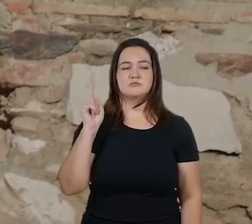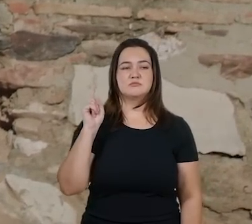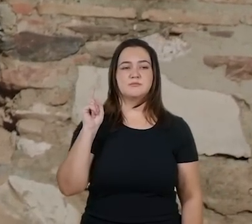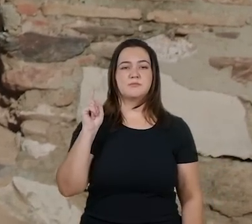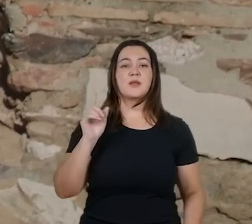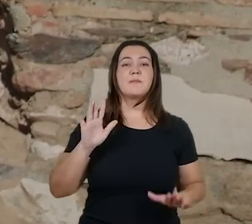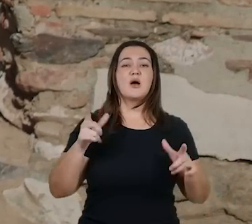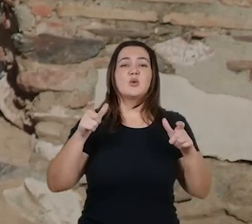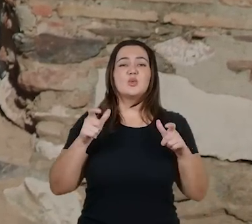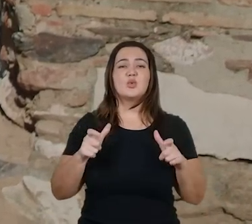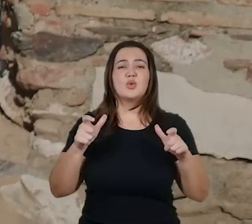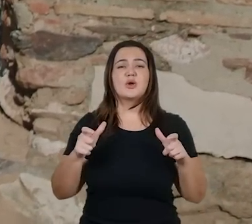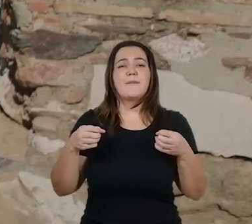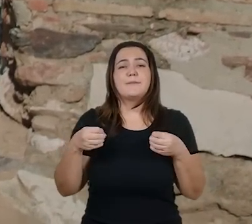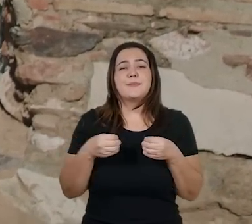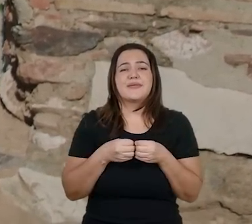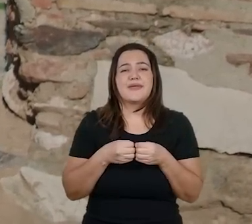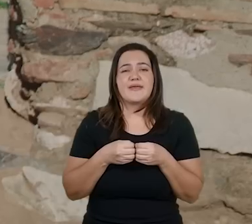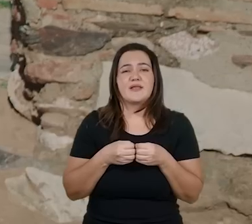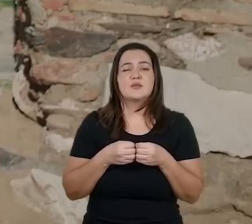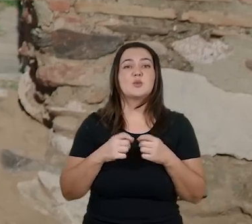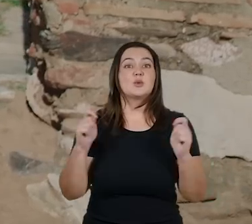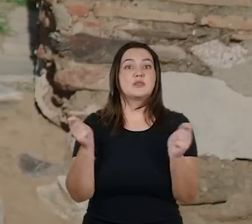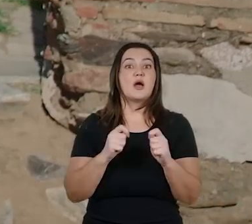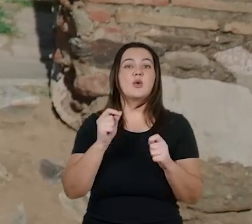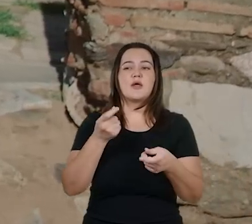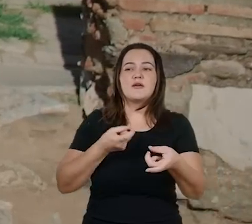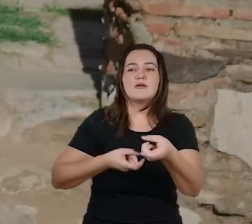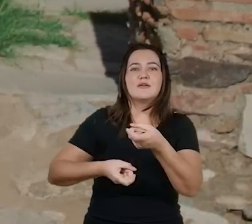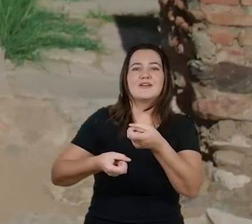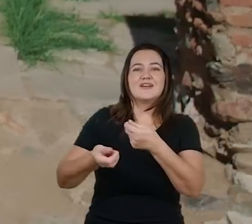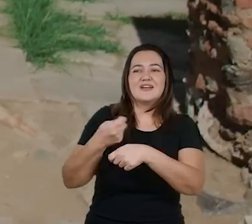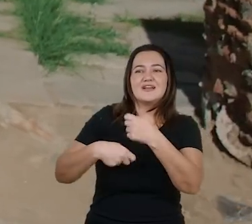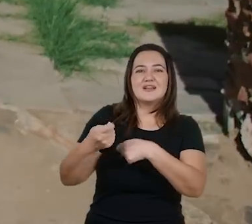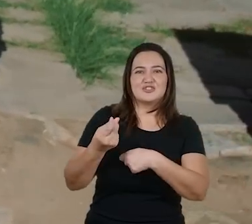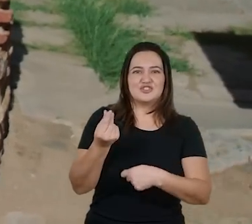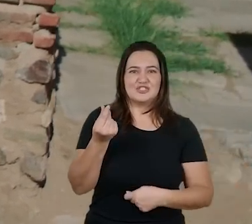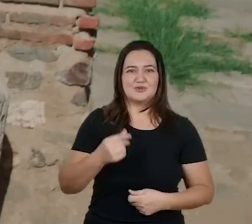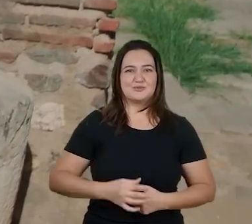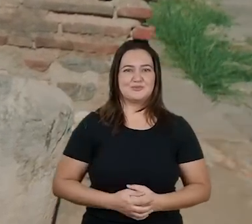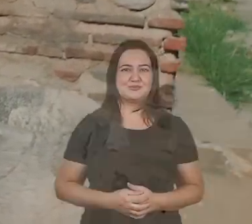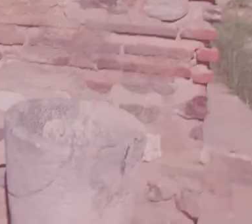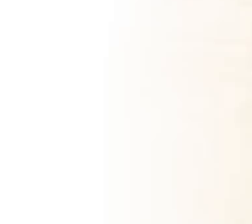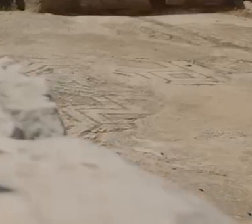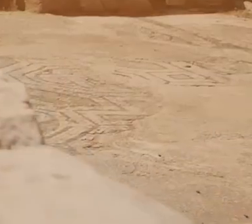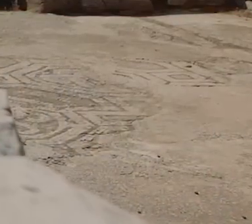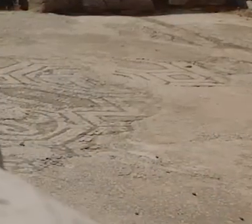lugares pequenos davam um bom lucro para os seus comerciantes.